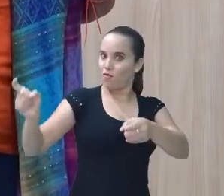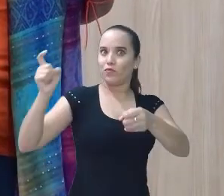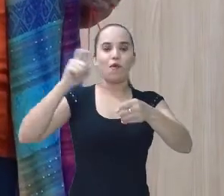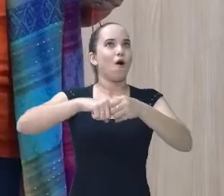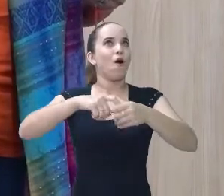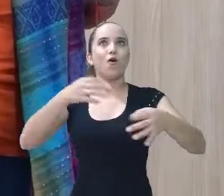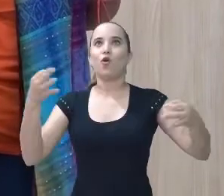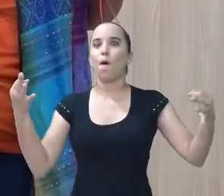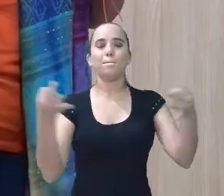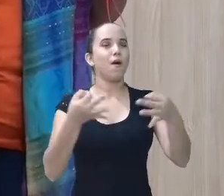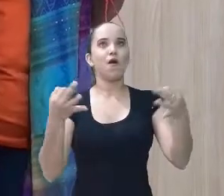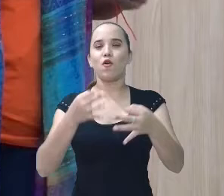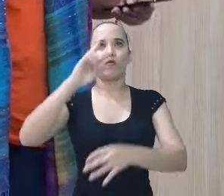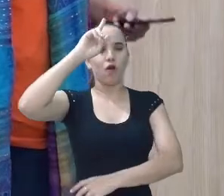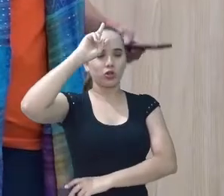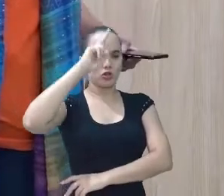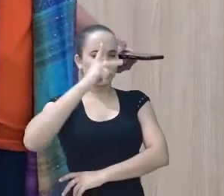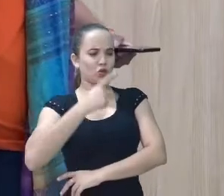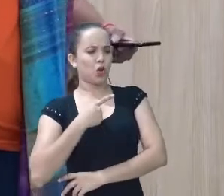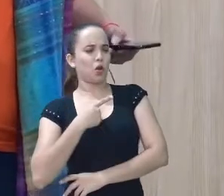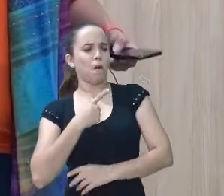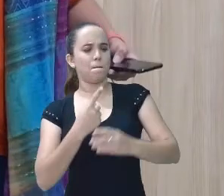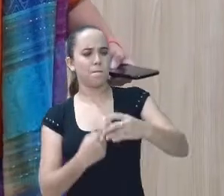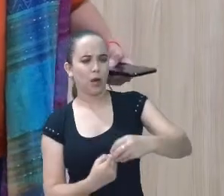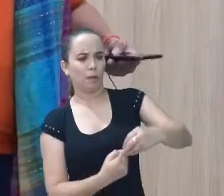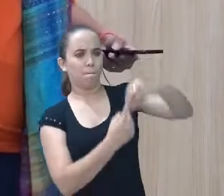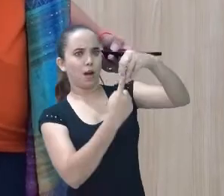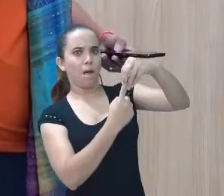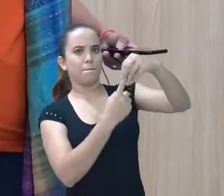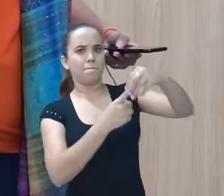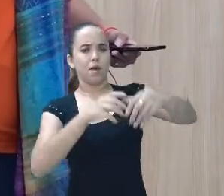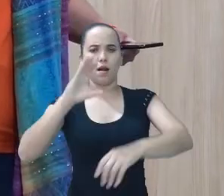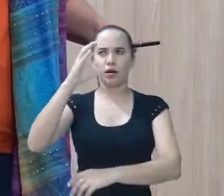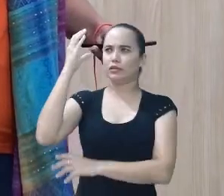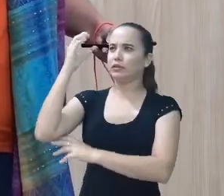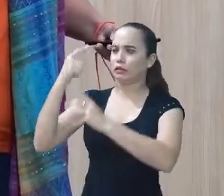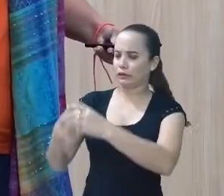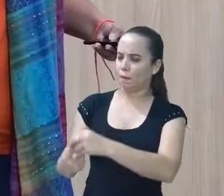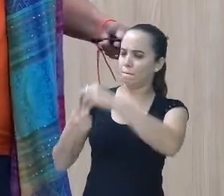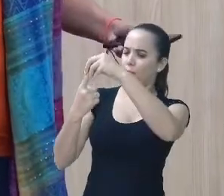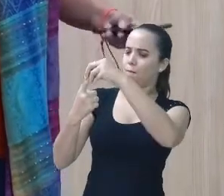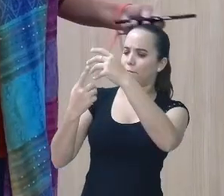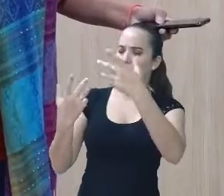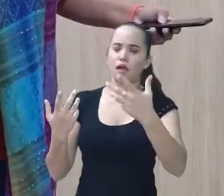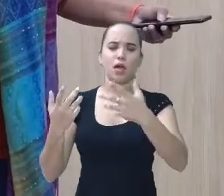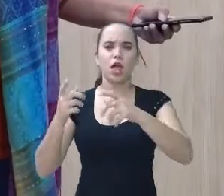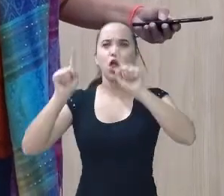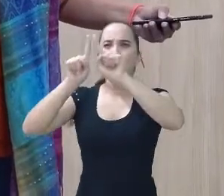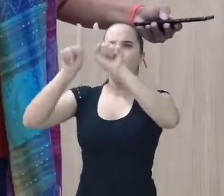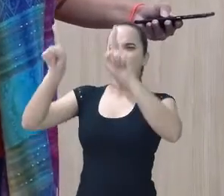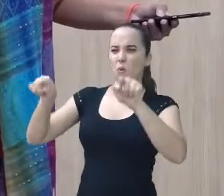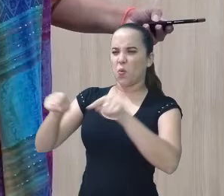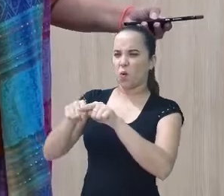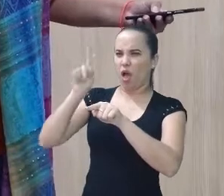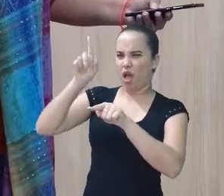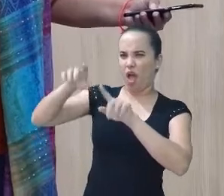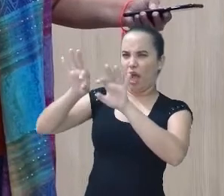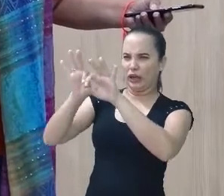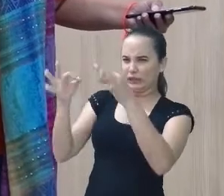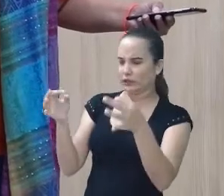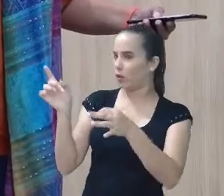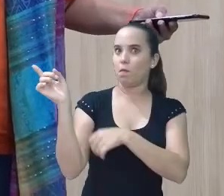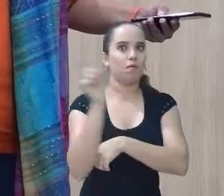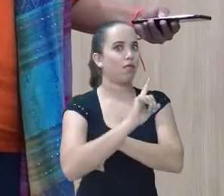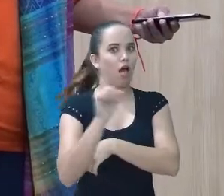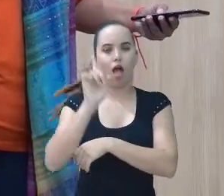Voltou à perfeição, o ser humano em primeiro lugar, a ciência em primeiro lugar. Um quadro não era um simples quadro, não era apenas